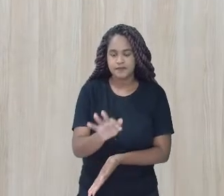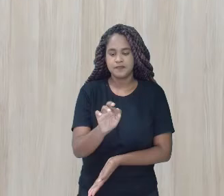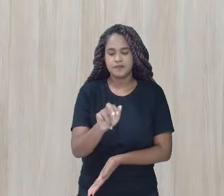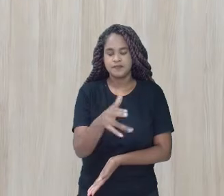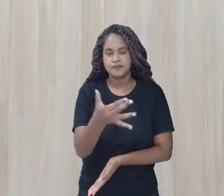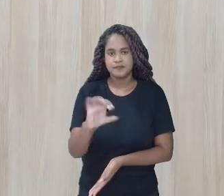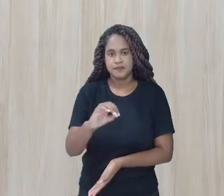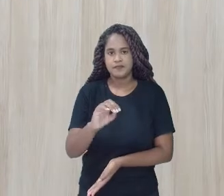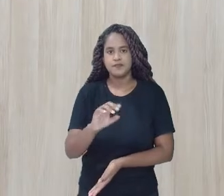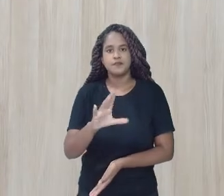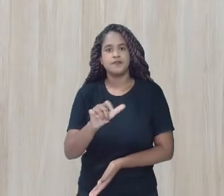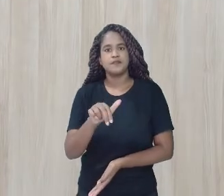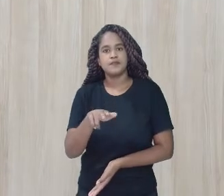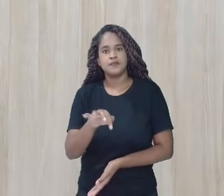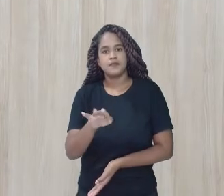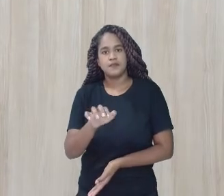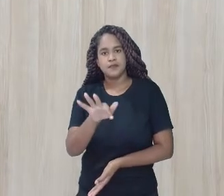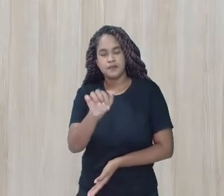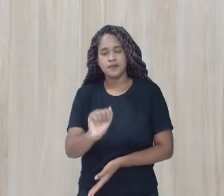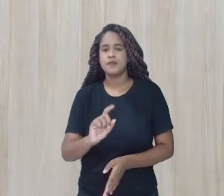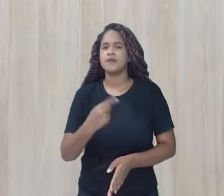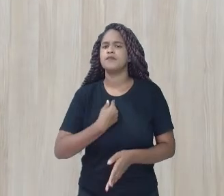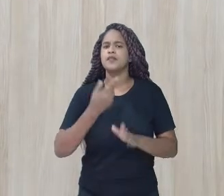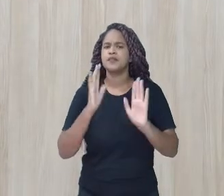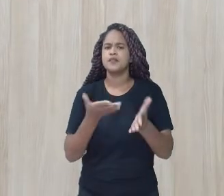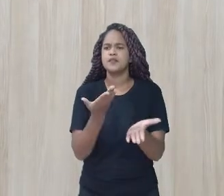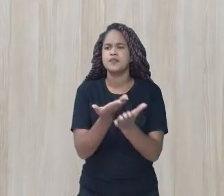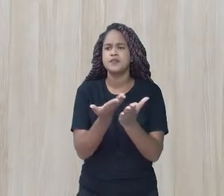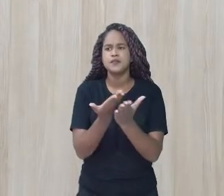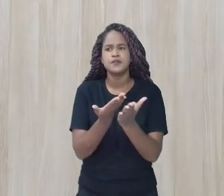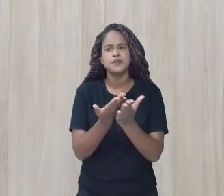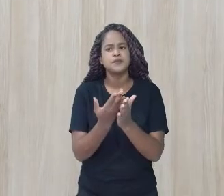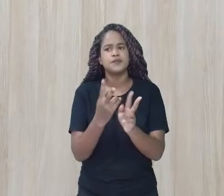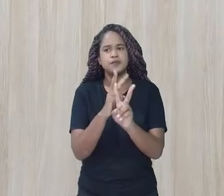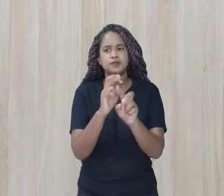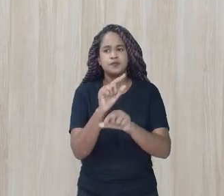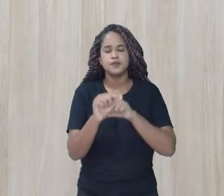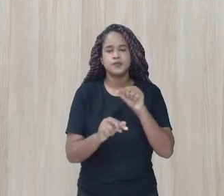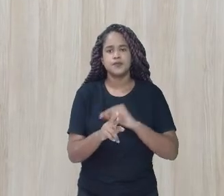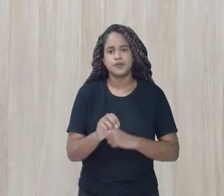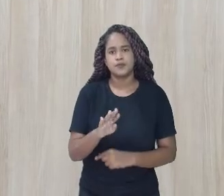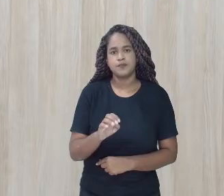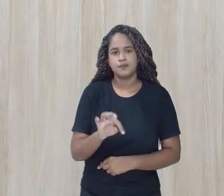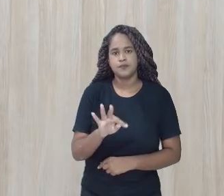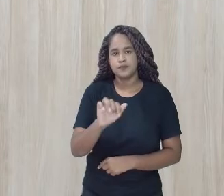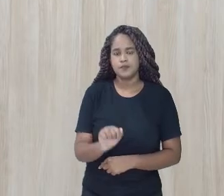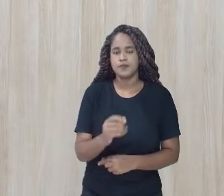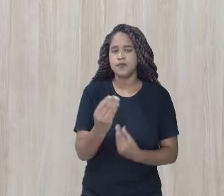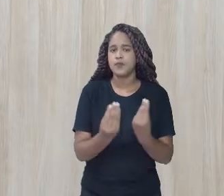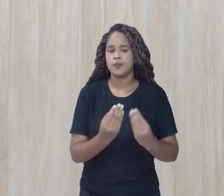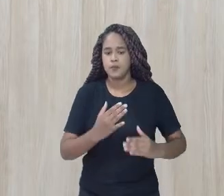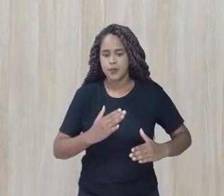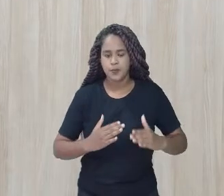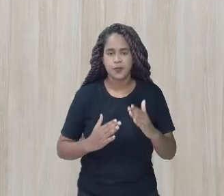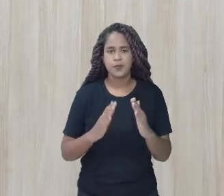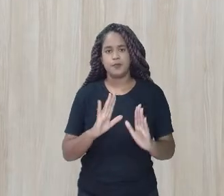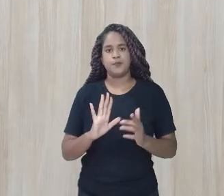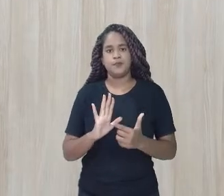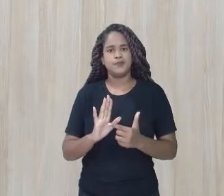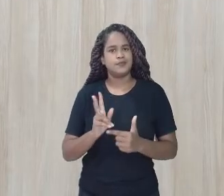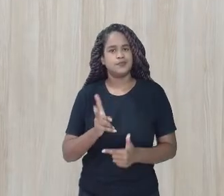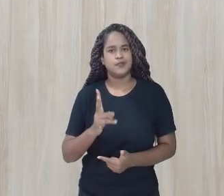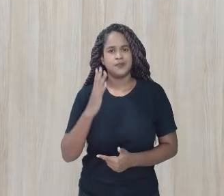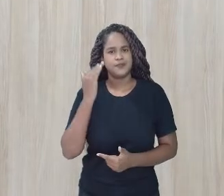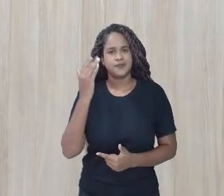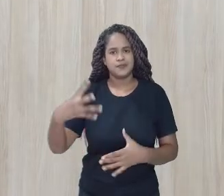Verne na primeira aula, na segunda a gente falou um pouquinho mais sobre a robótica, como a figura do robô ela é muito popular